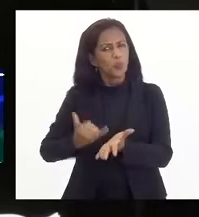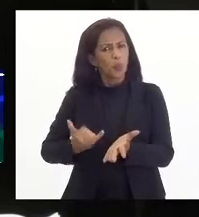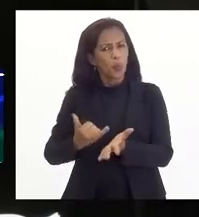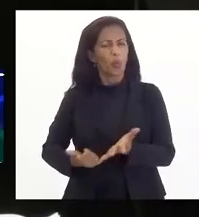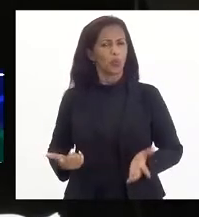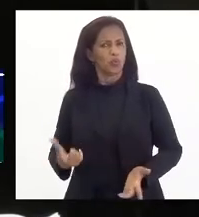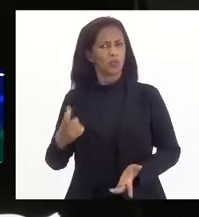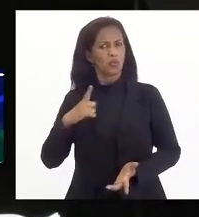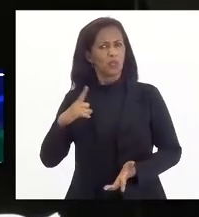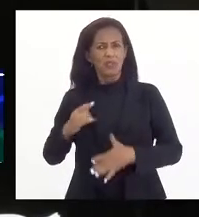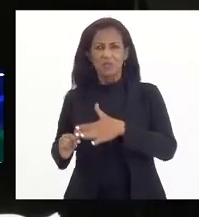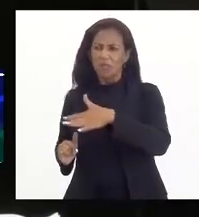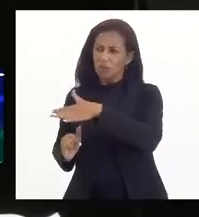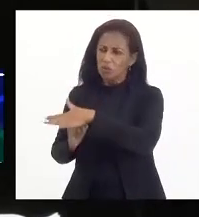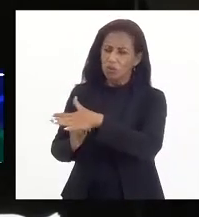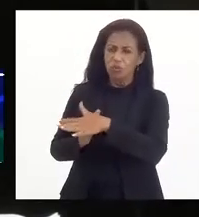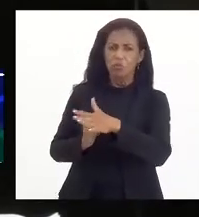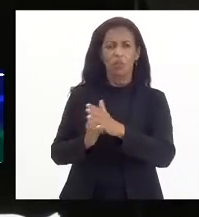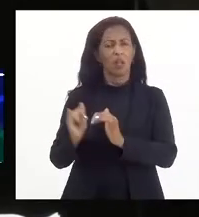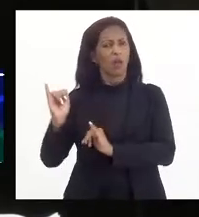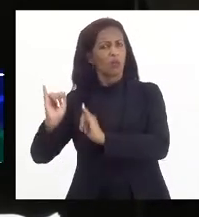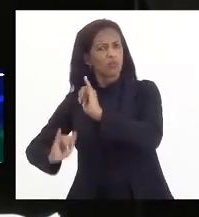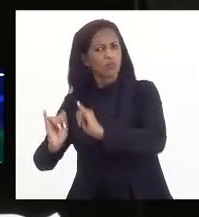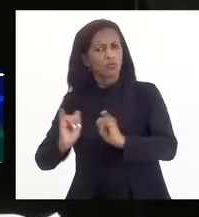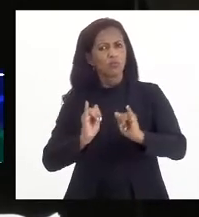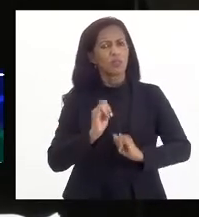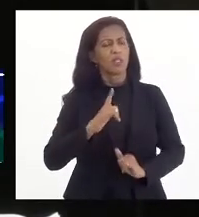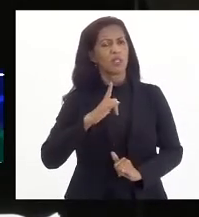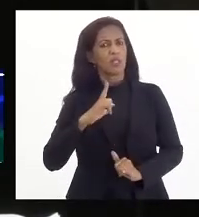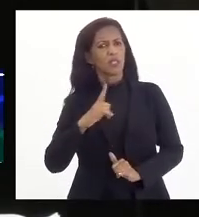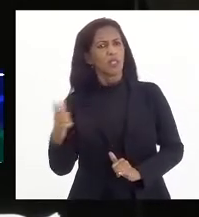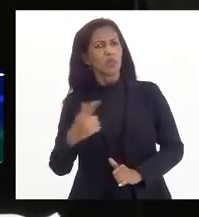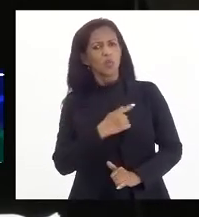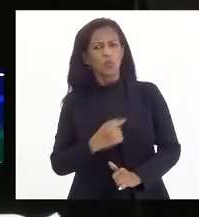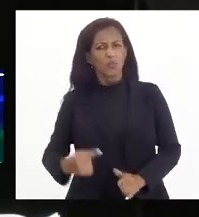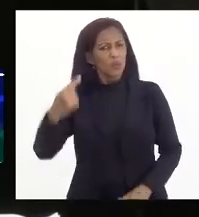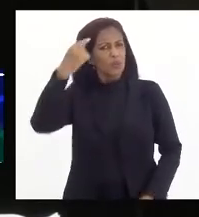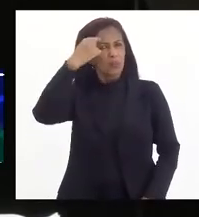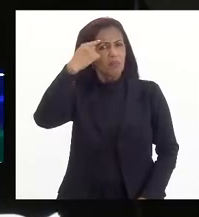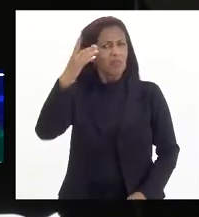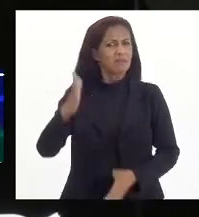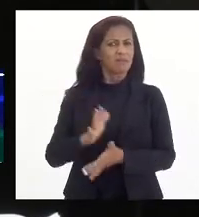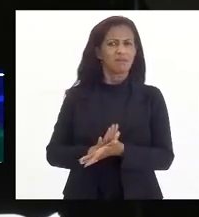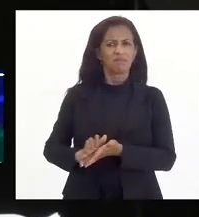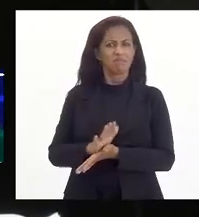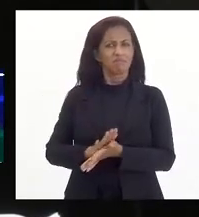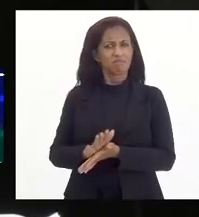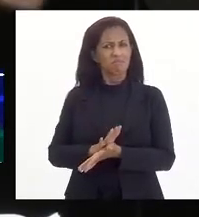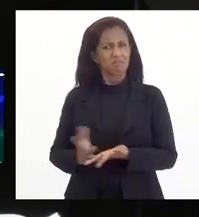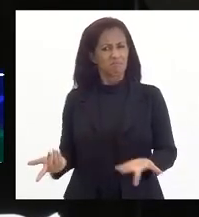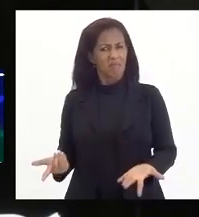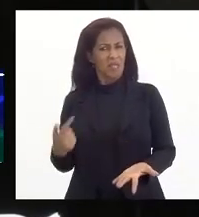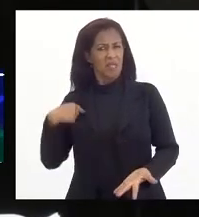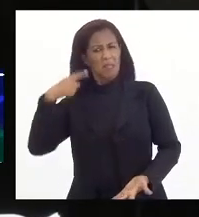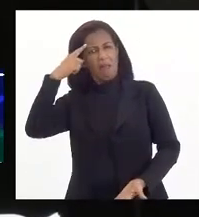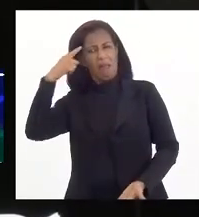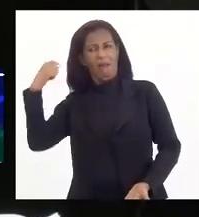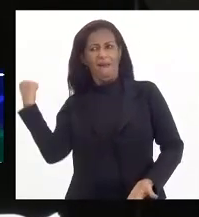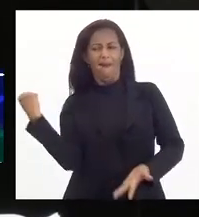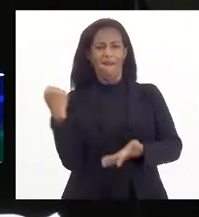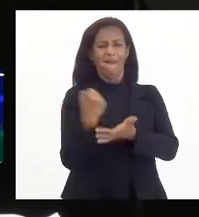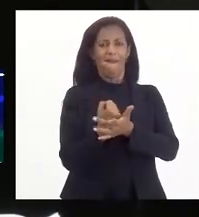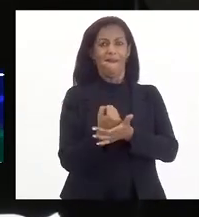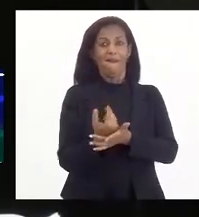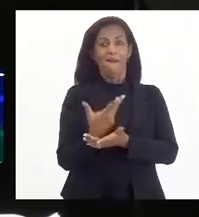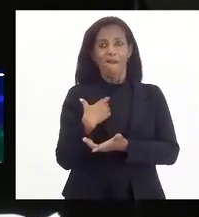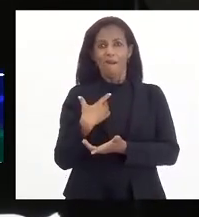distritos industriais crimes naquela região EA Siderúrgica do Atlântico e o governador não pensou nisso fez a jogada de marketing vou